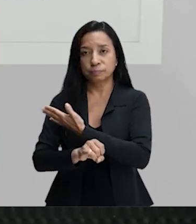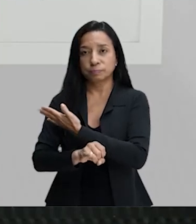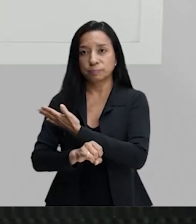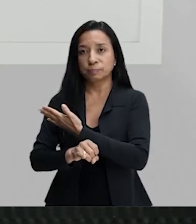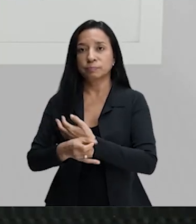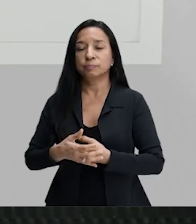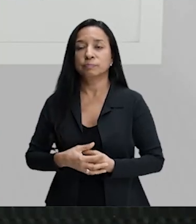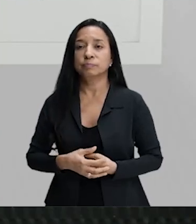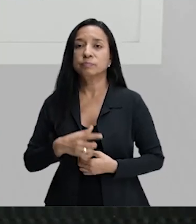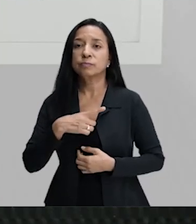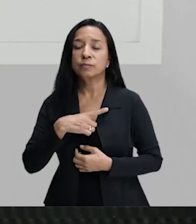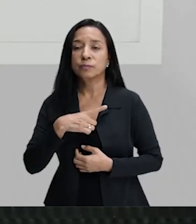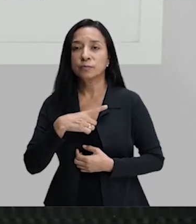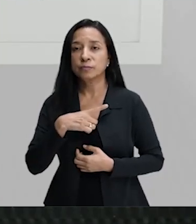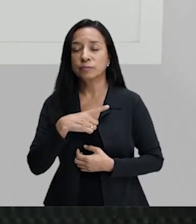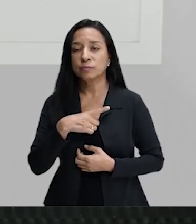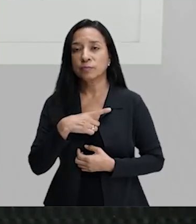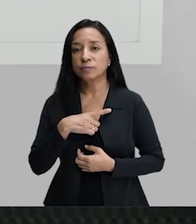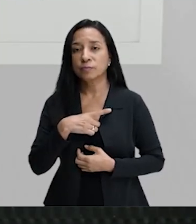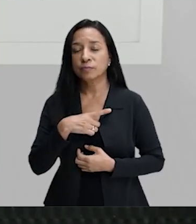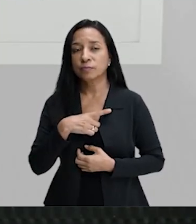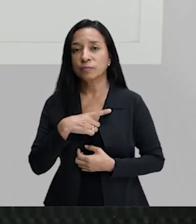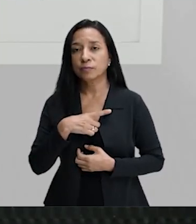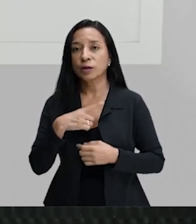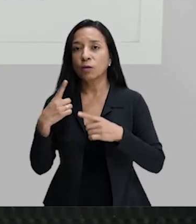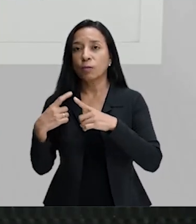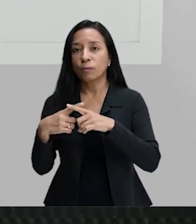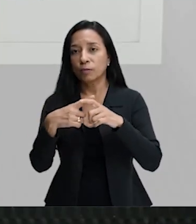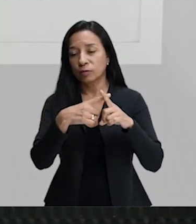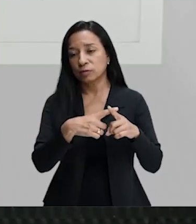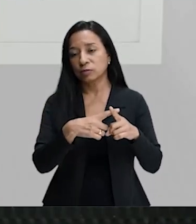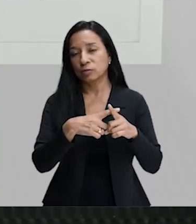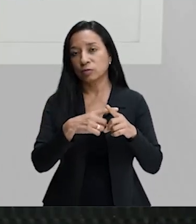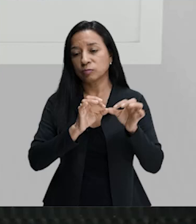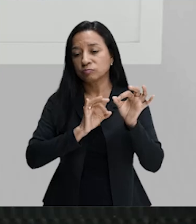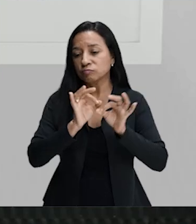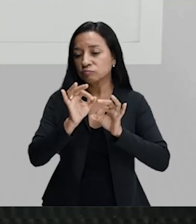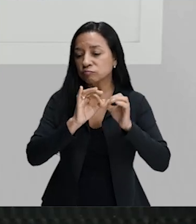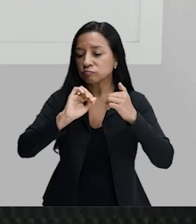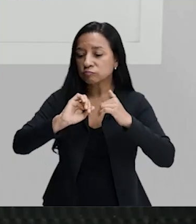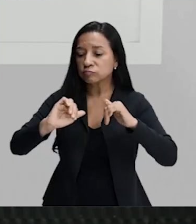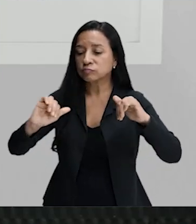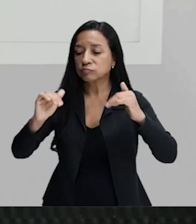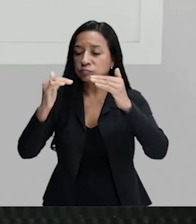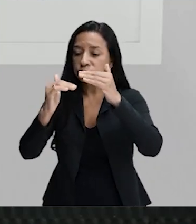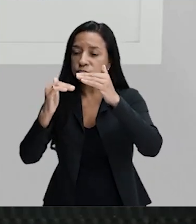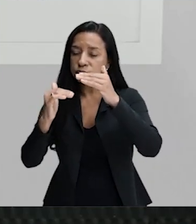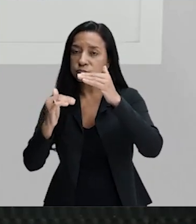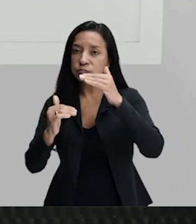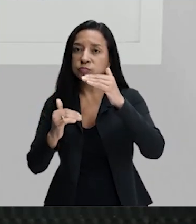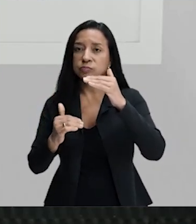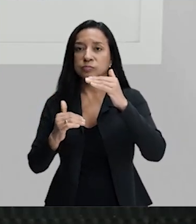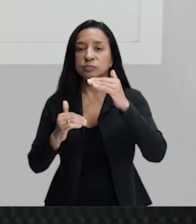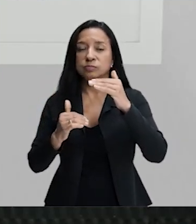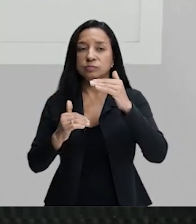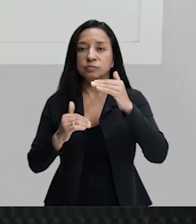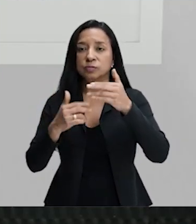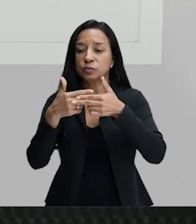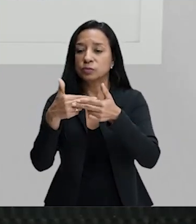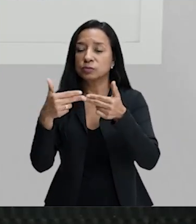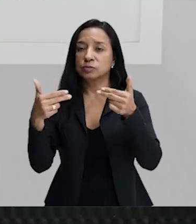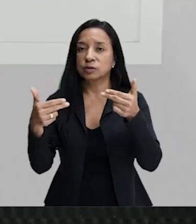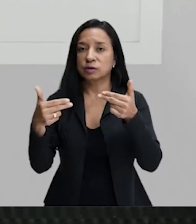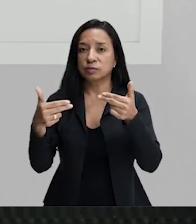Certo? Então, você tem aí esse polinômio na sua forma fatorada. Tá? E esses elementos